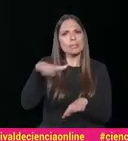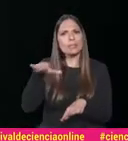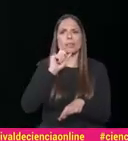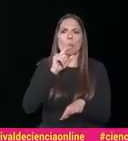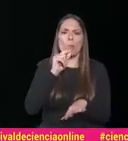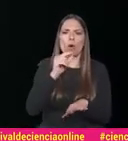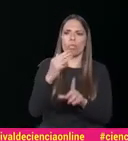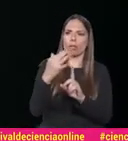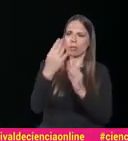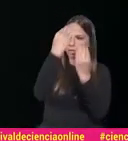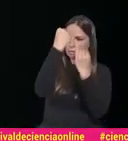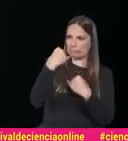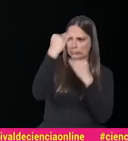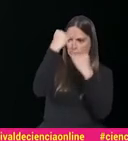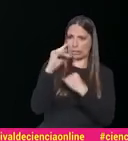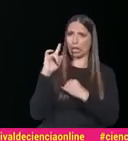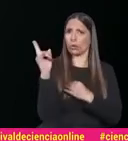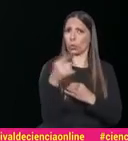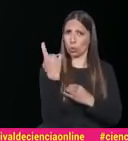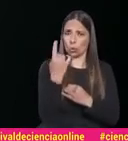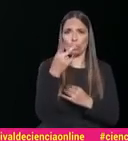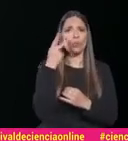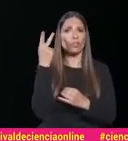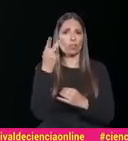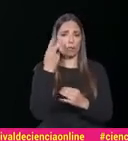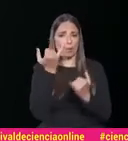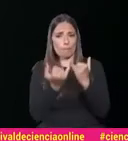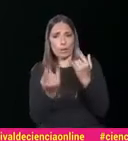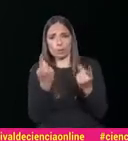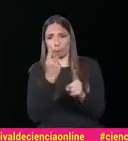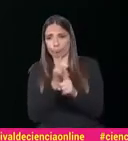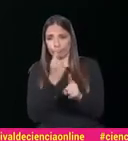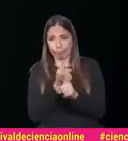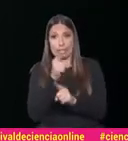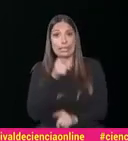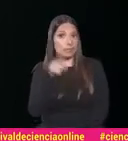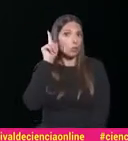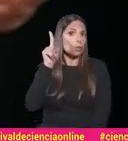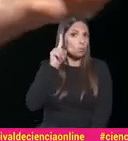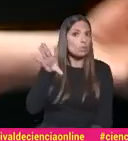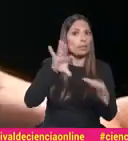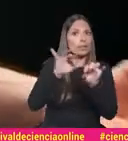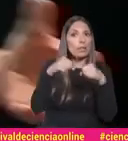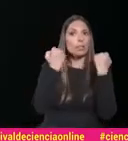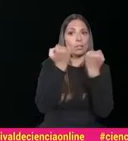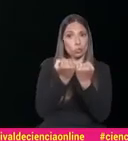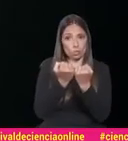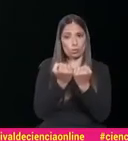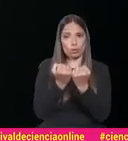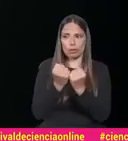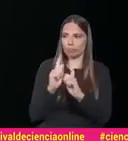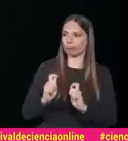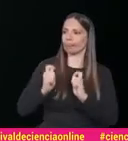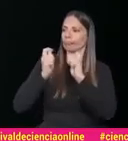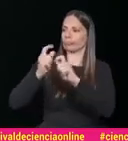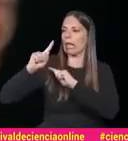aprender a todos e ensinar a todos a viver com risco, que isso é muito importante em termos sociais, passarmos à nova geração